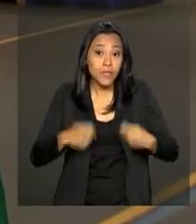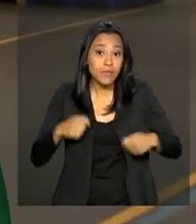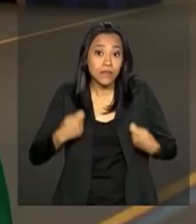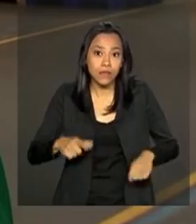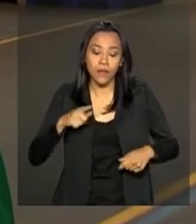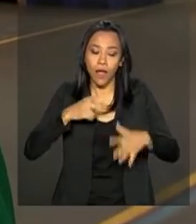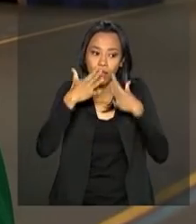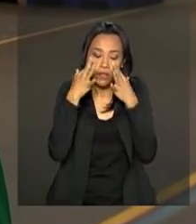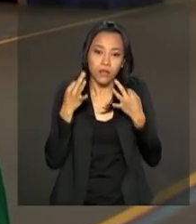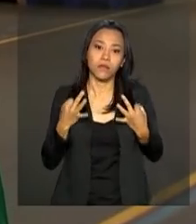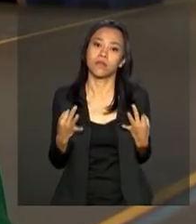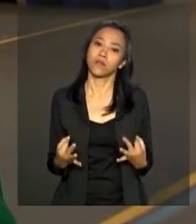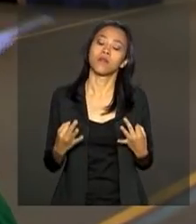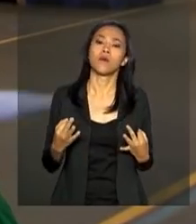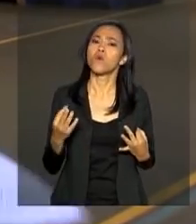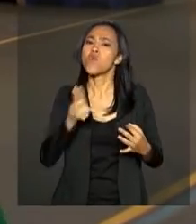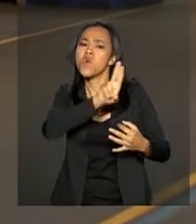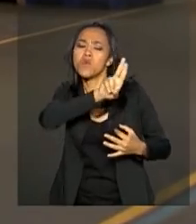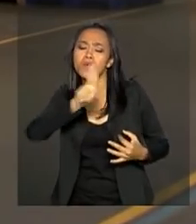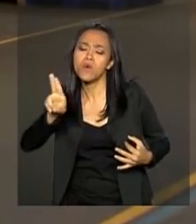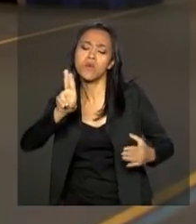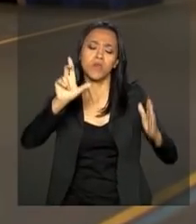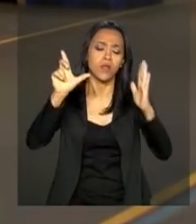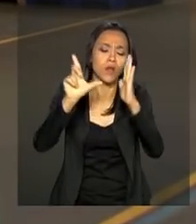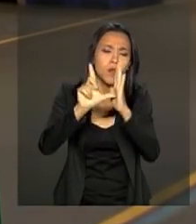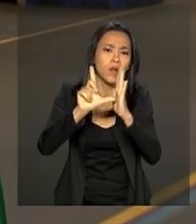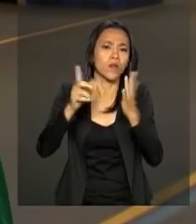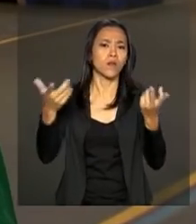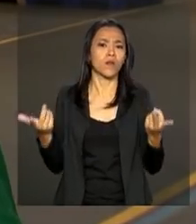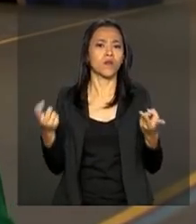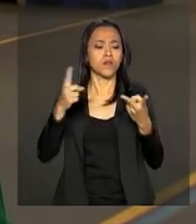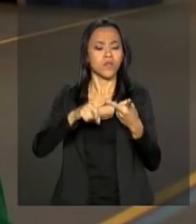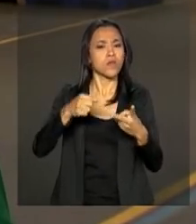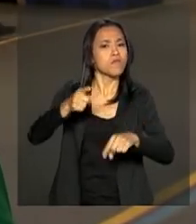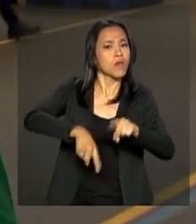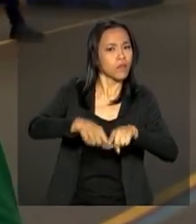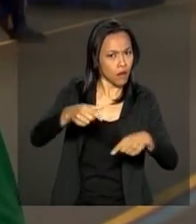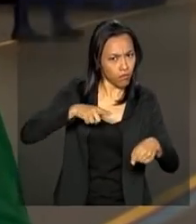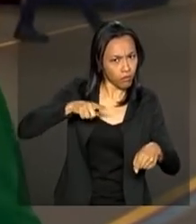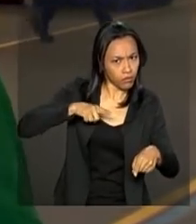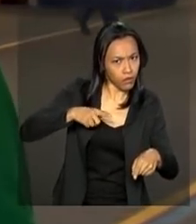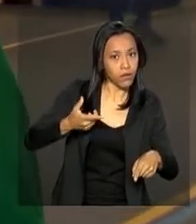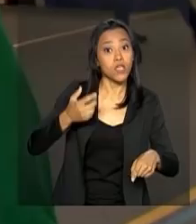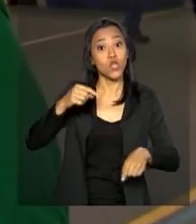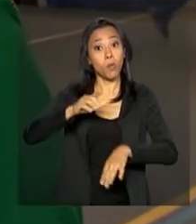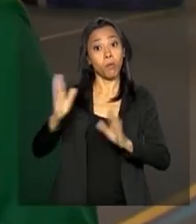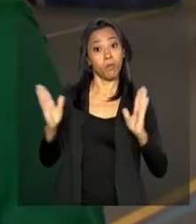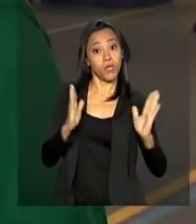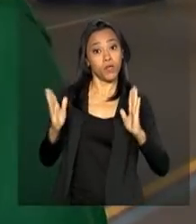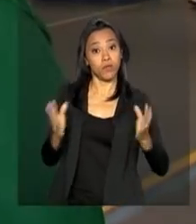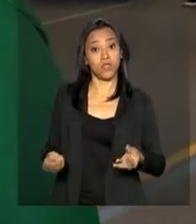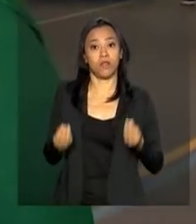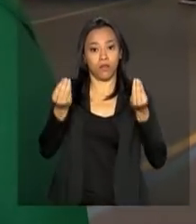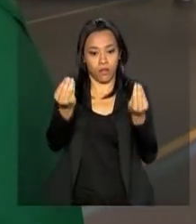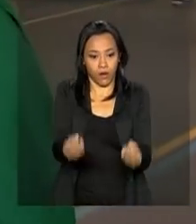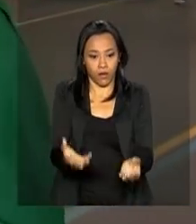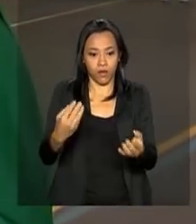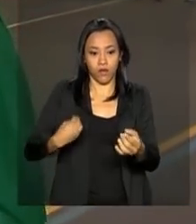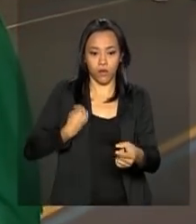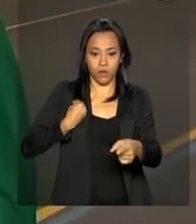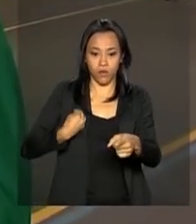atento à credibilidade da loja, à disponibilidade do produto e o prazo de entrega. Eu estou aqui com a